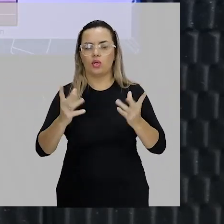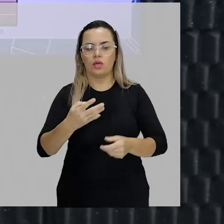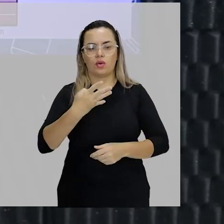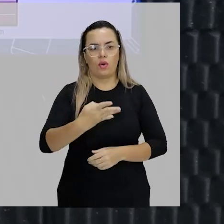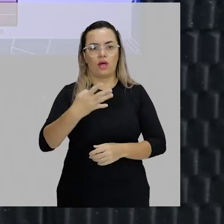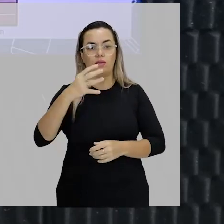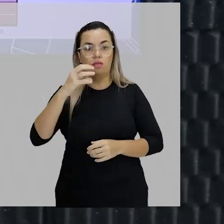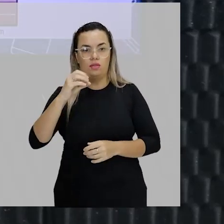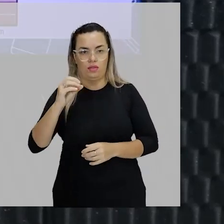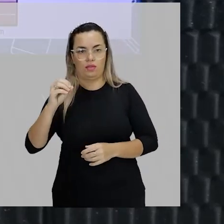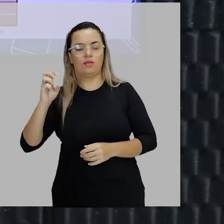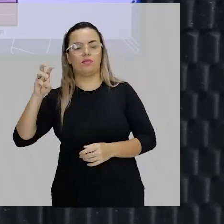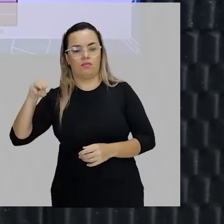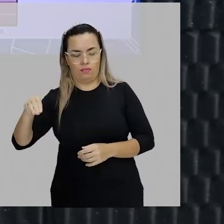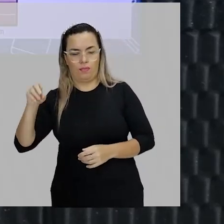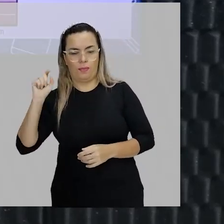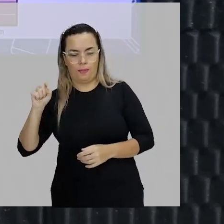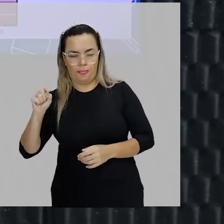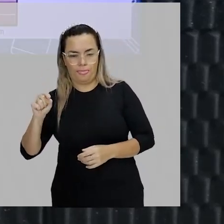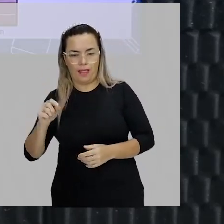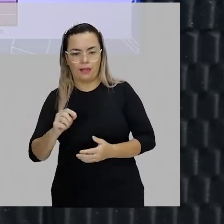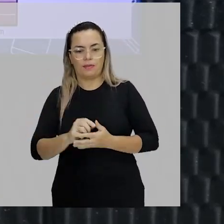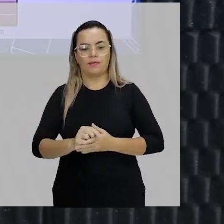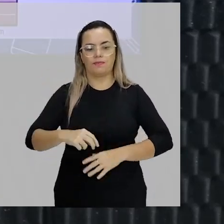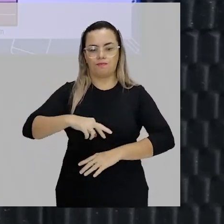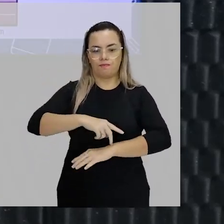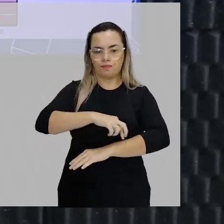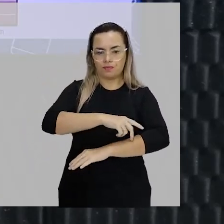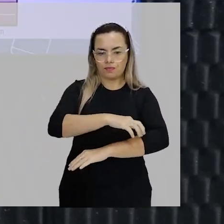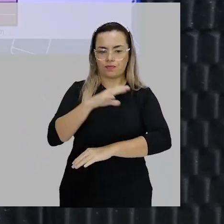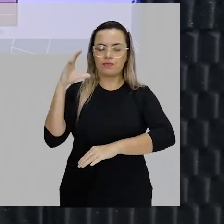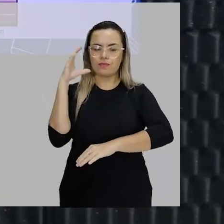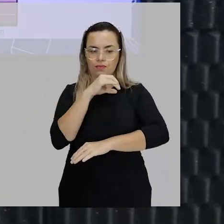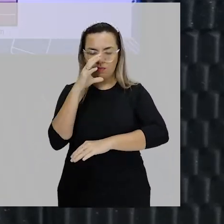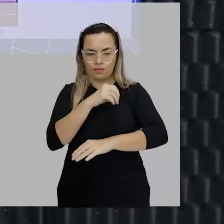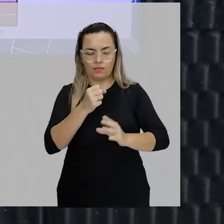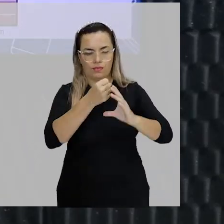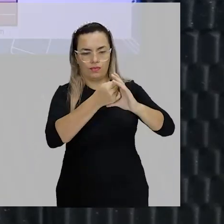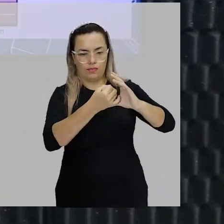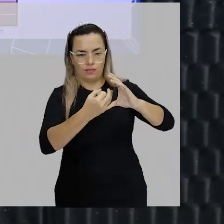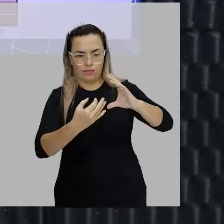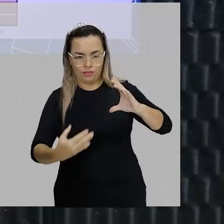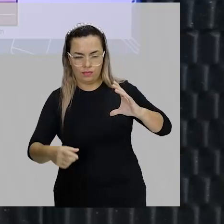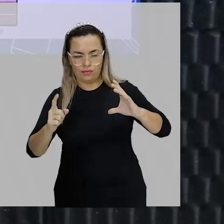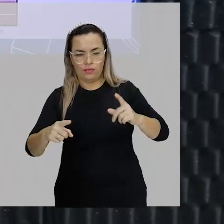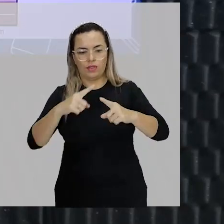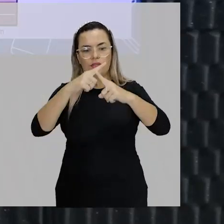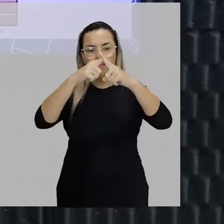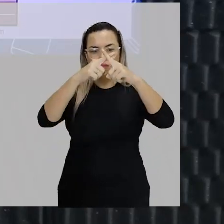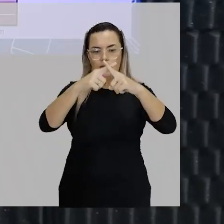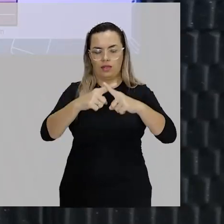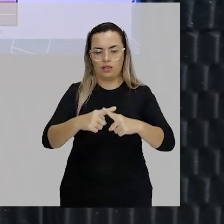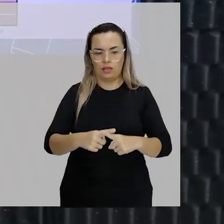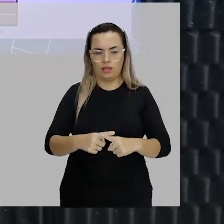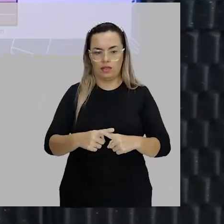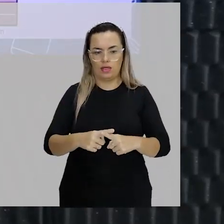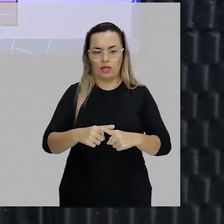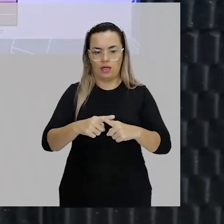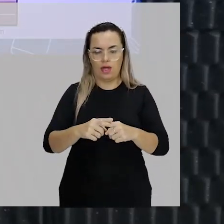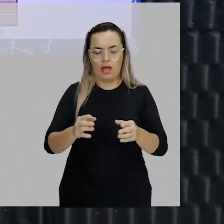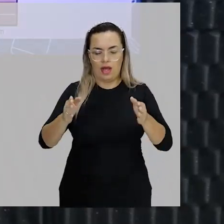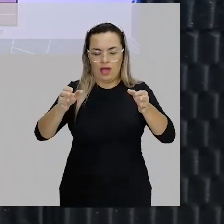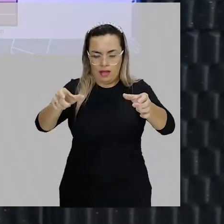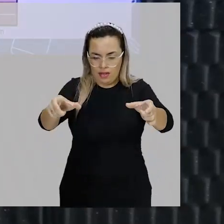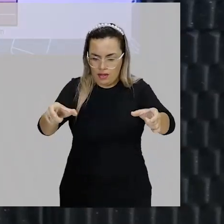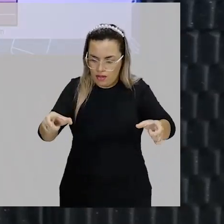metros. Essas provas rasas aqui, ela tem como características serem provas raiadas. O que seria isso,